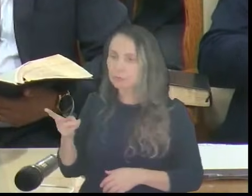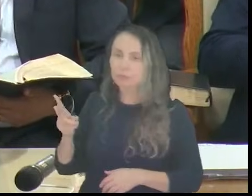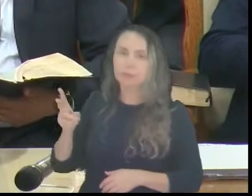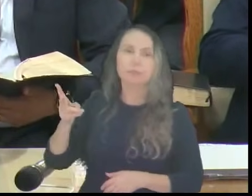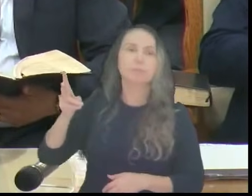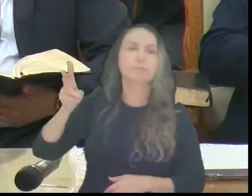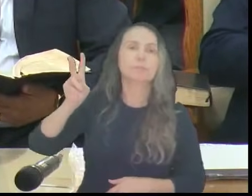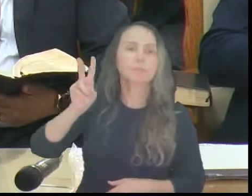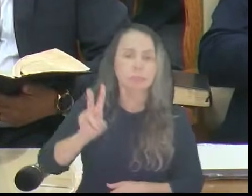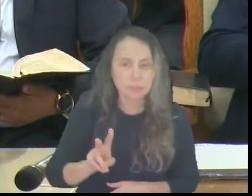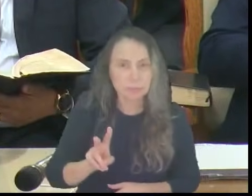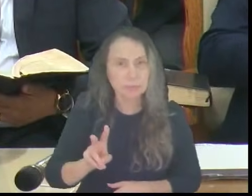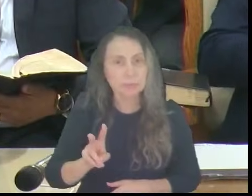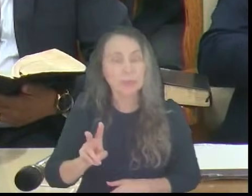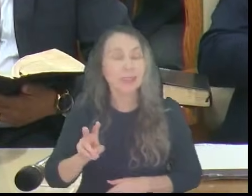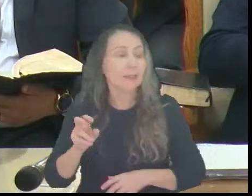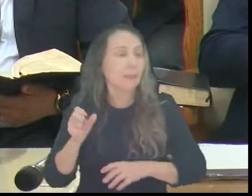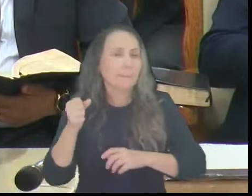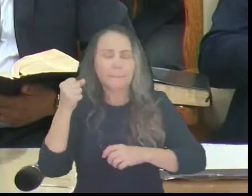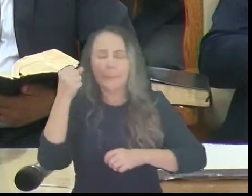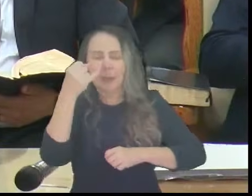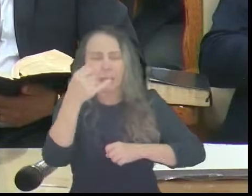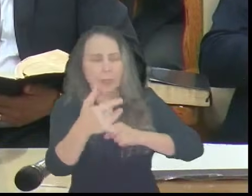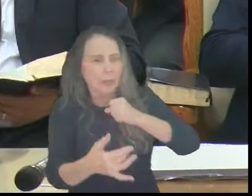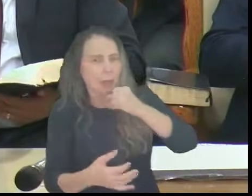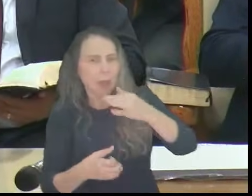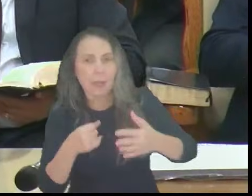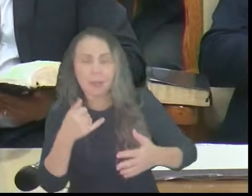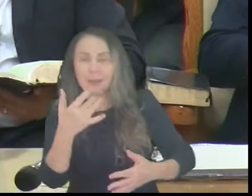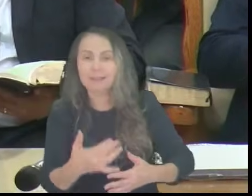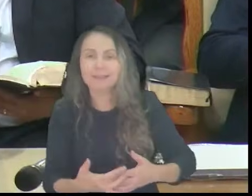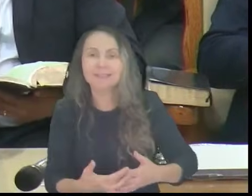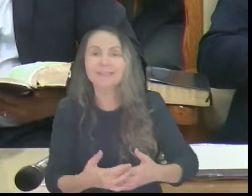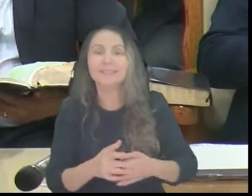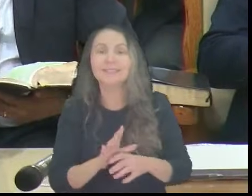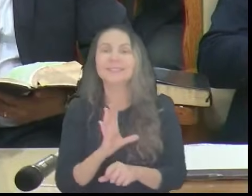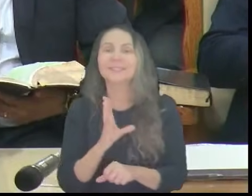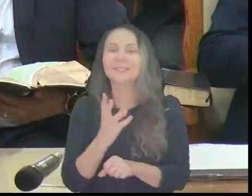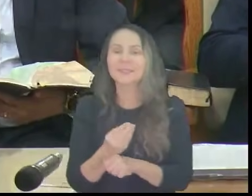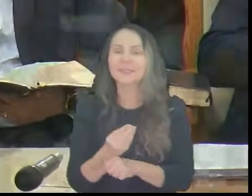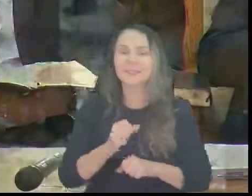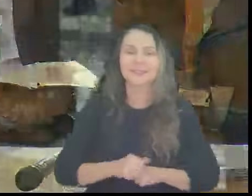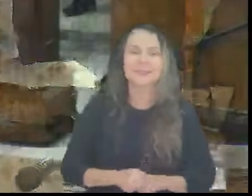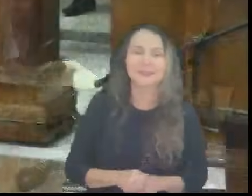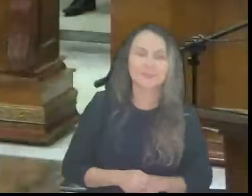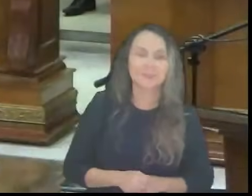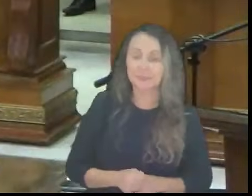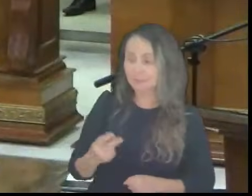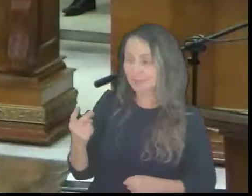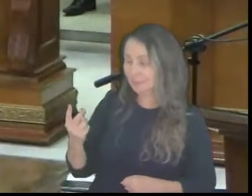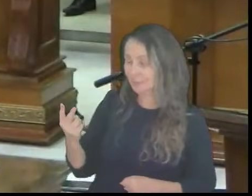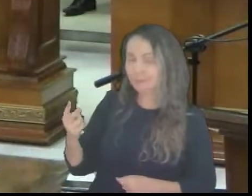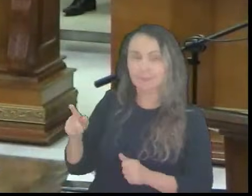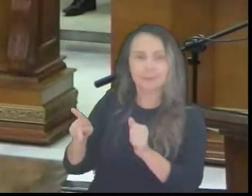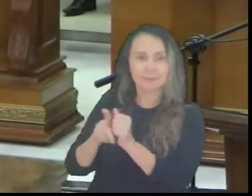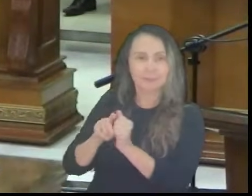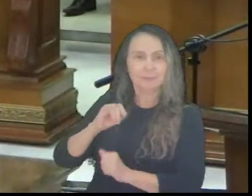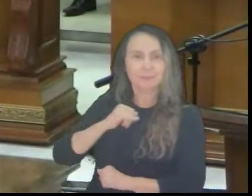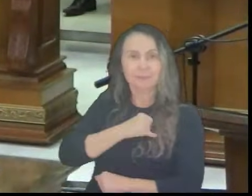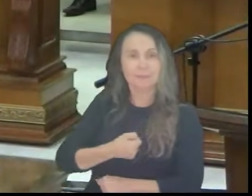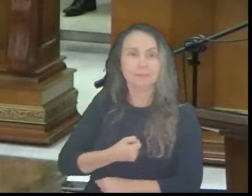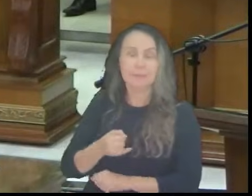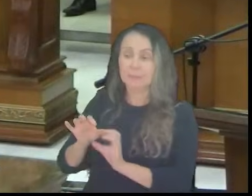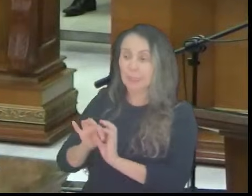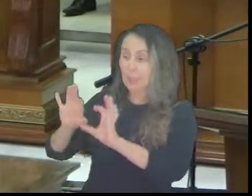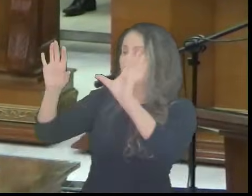igreja. Vê que coisa linda. Versículo 23, outra vez. E soltos eles foram para os seus